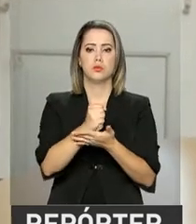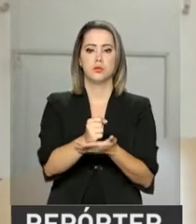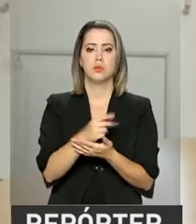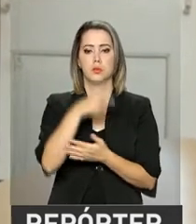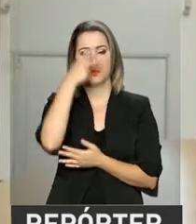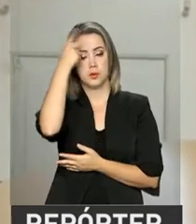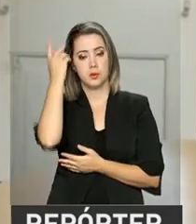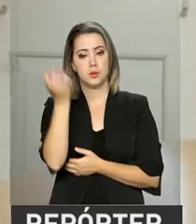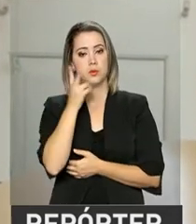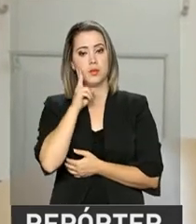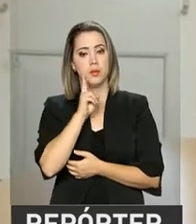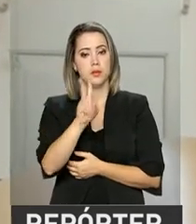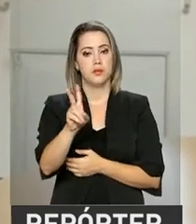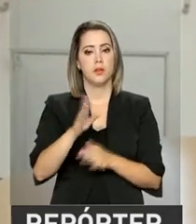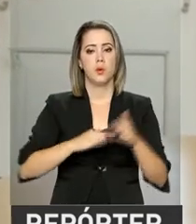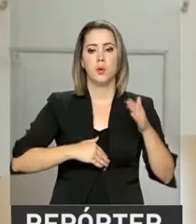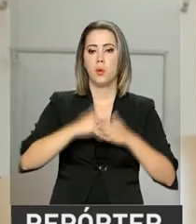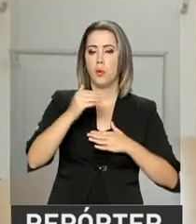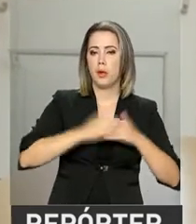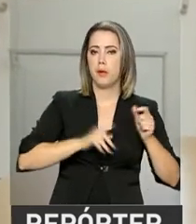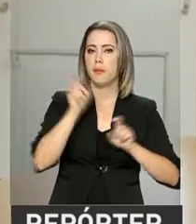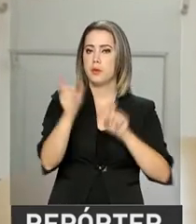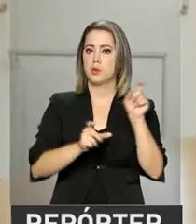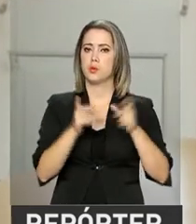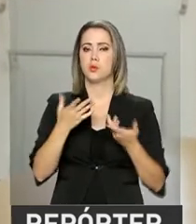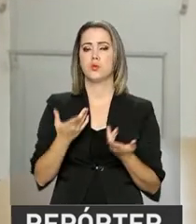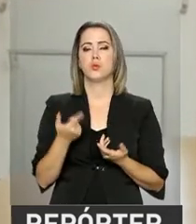o brasil